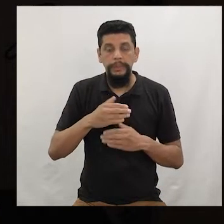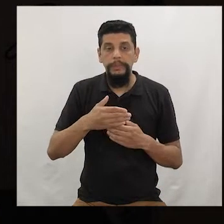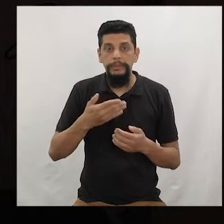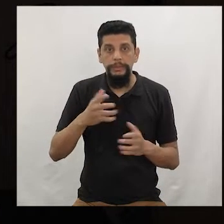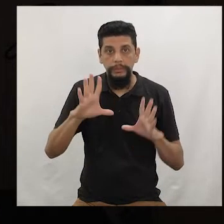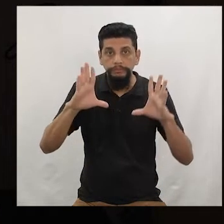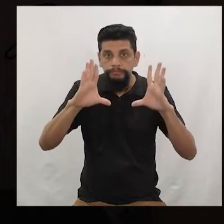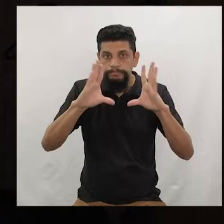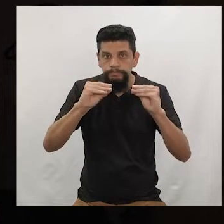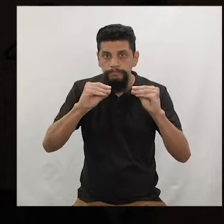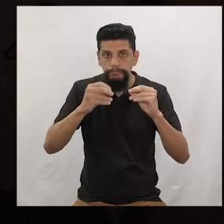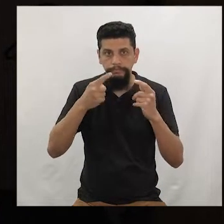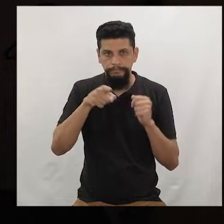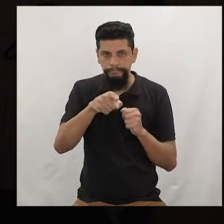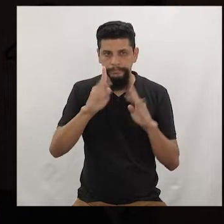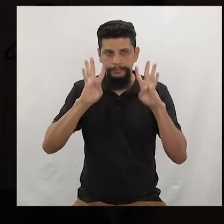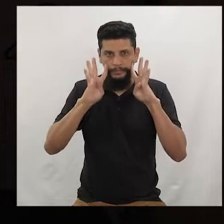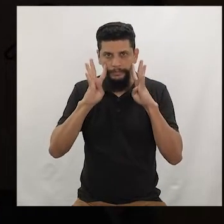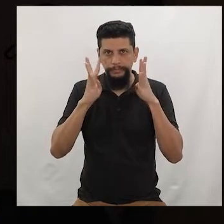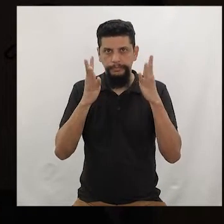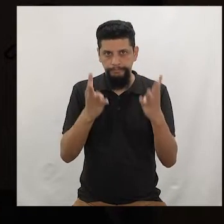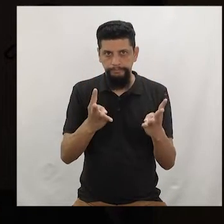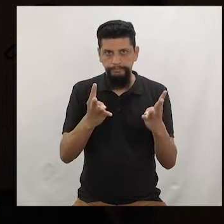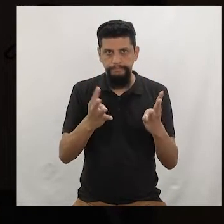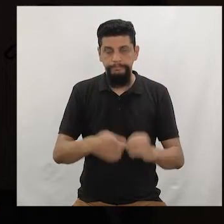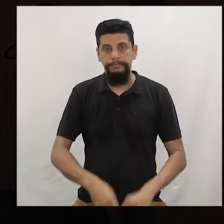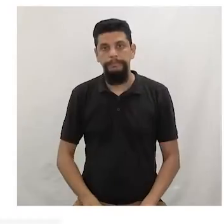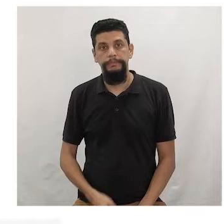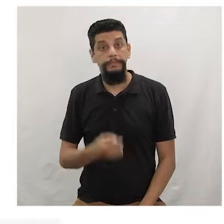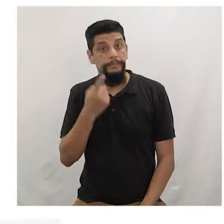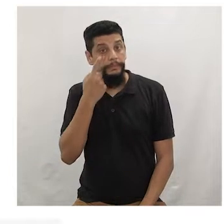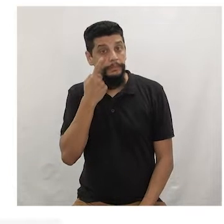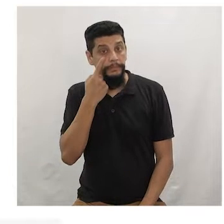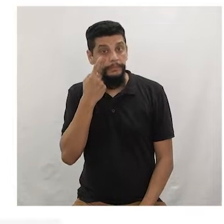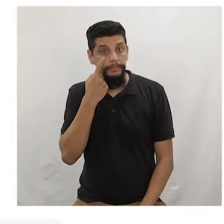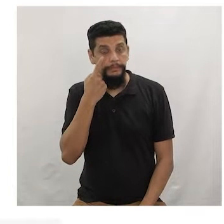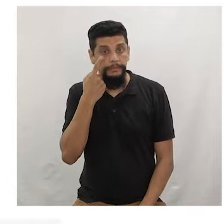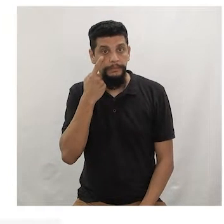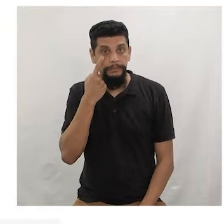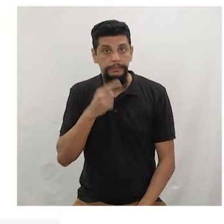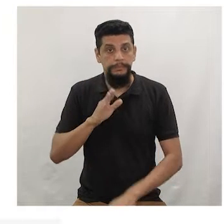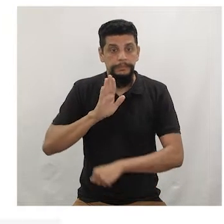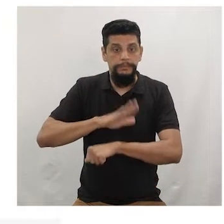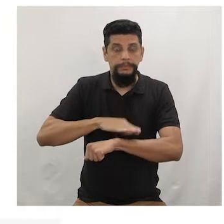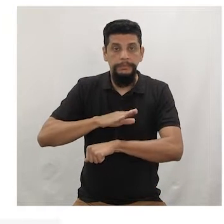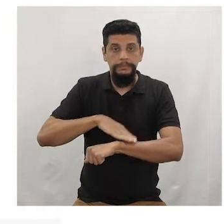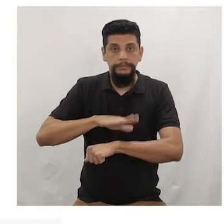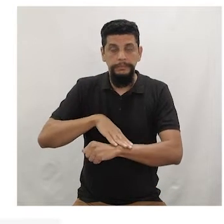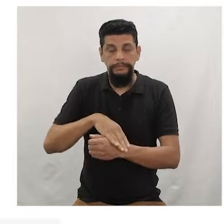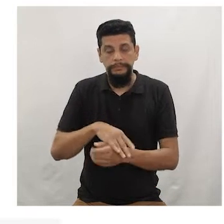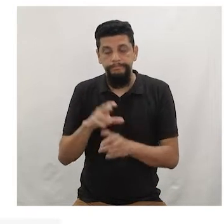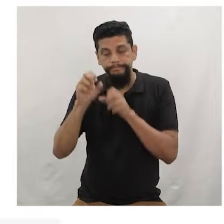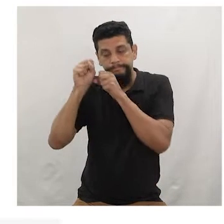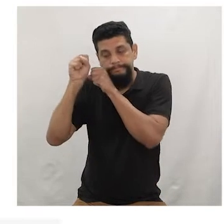a noite? Prestem atenção lá. Olha lá, é hora